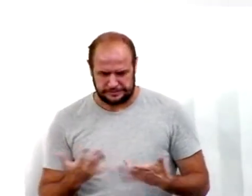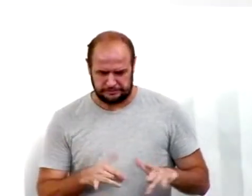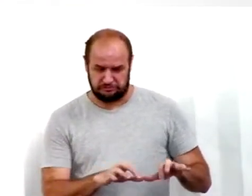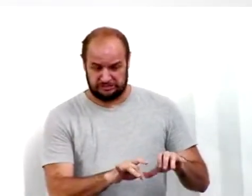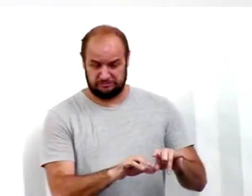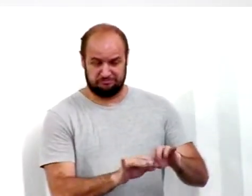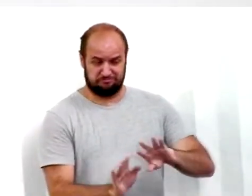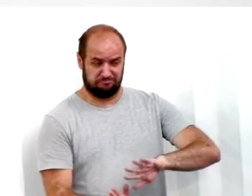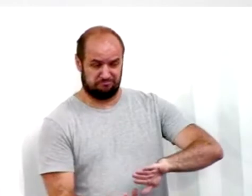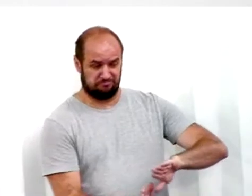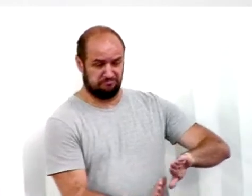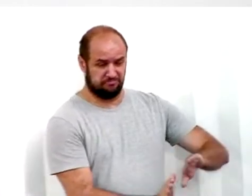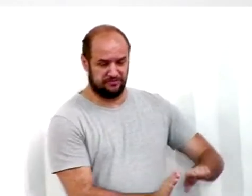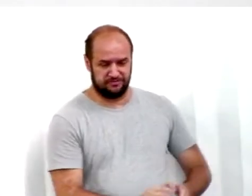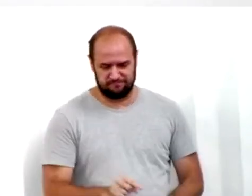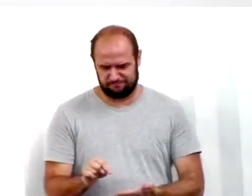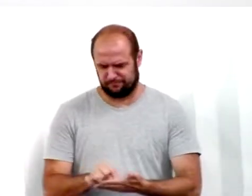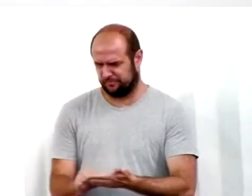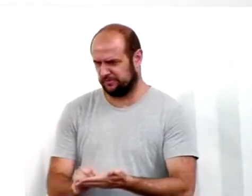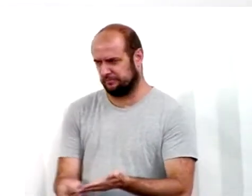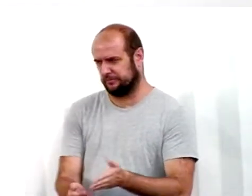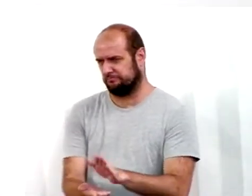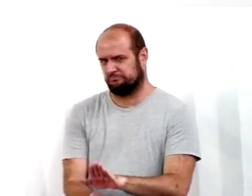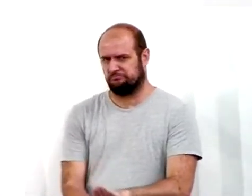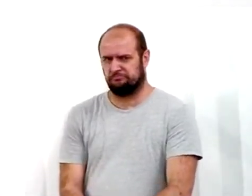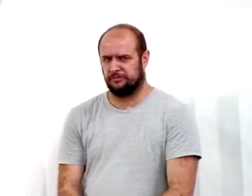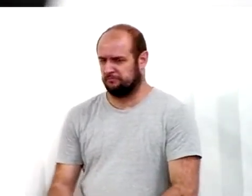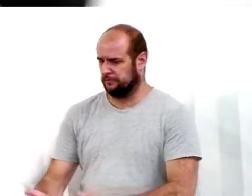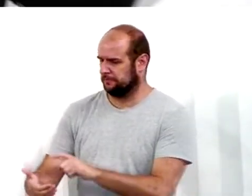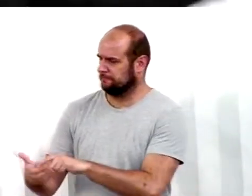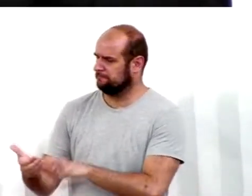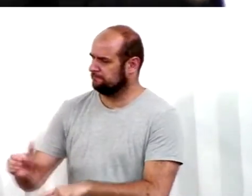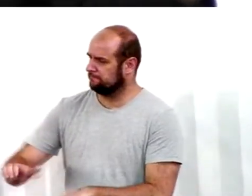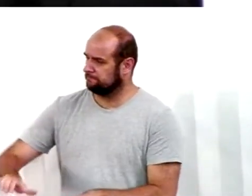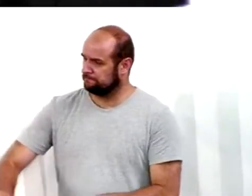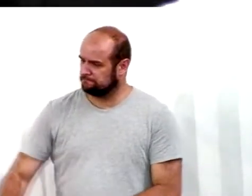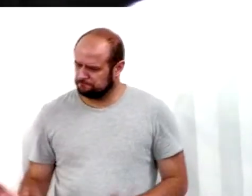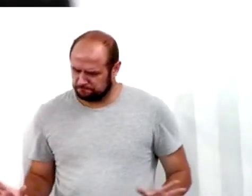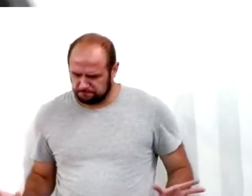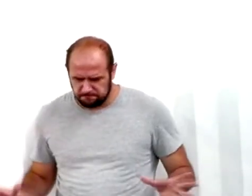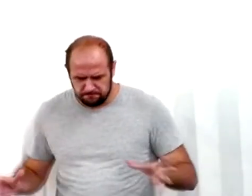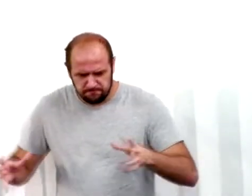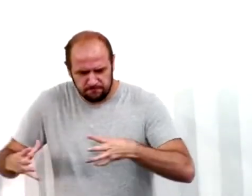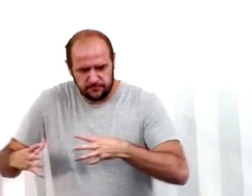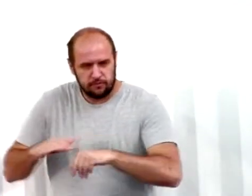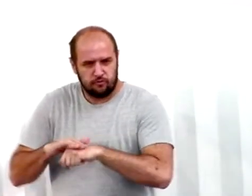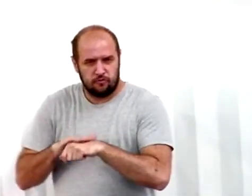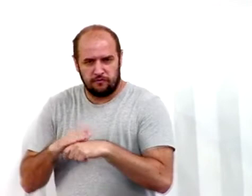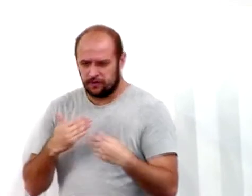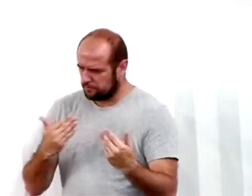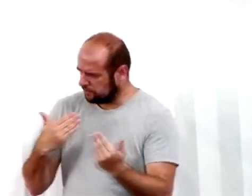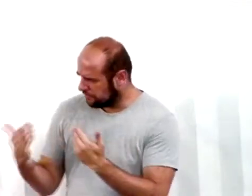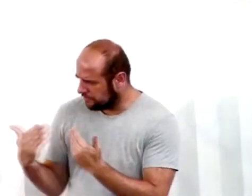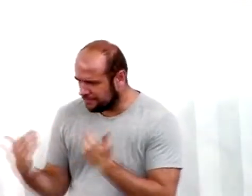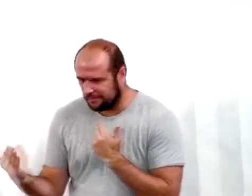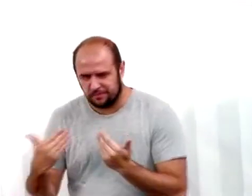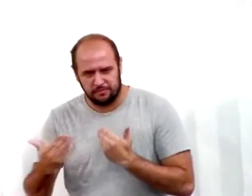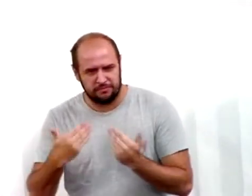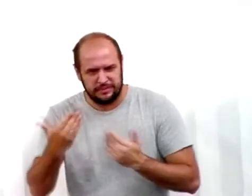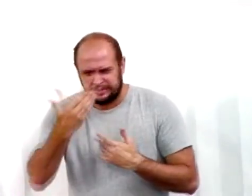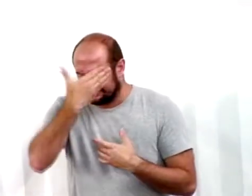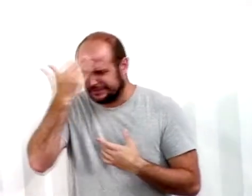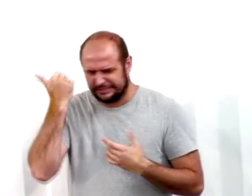um tempo de comunhão juntos, não na frente de uma tela, ou de um computador, ou de